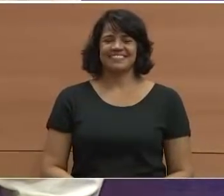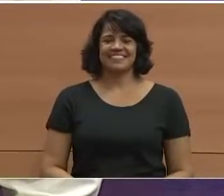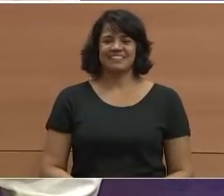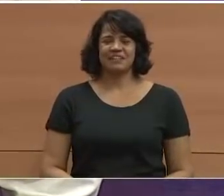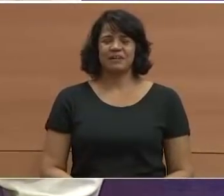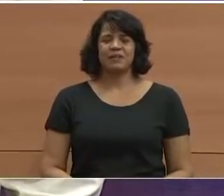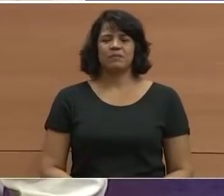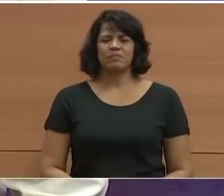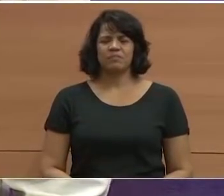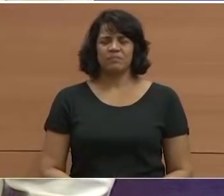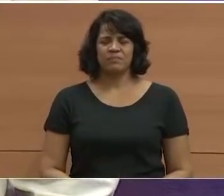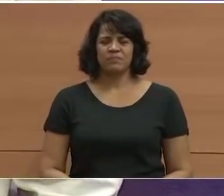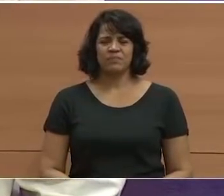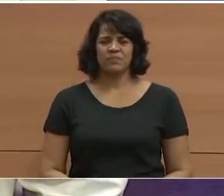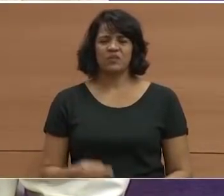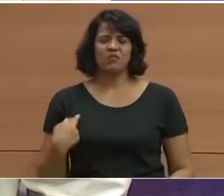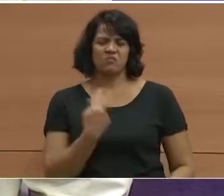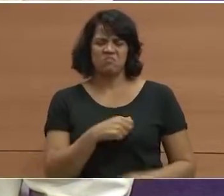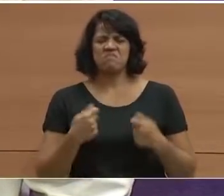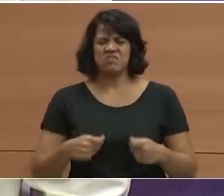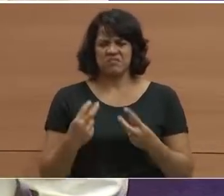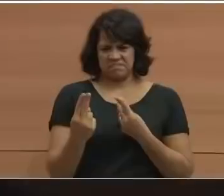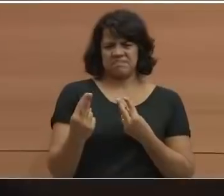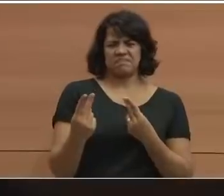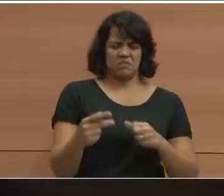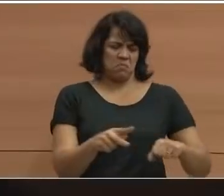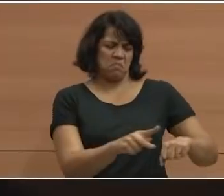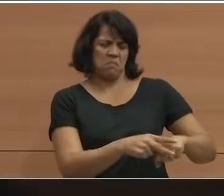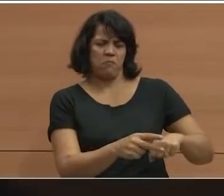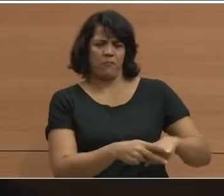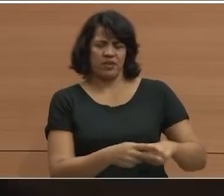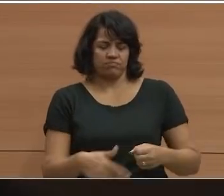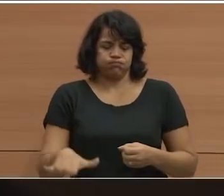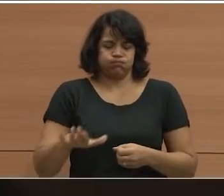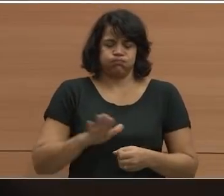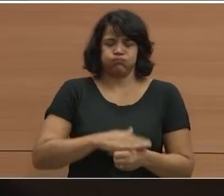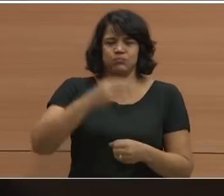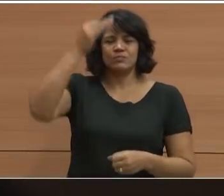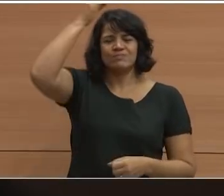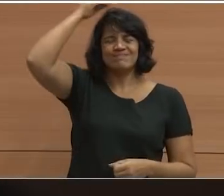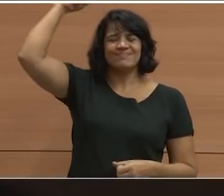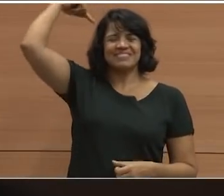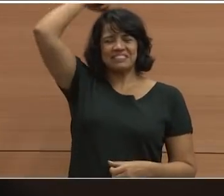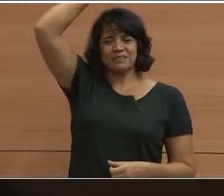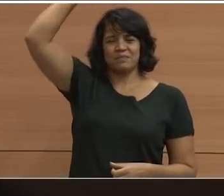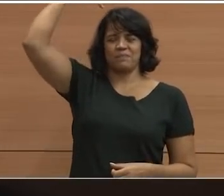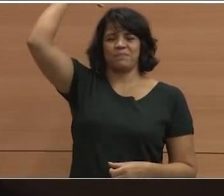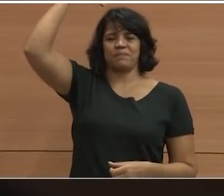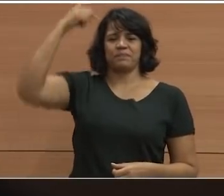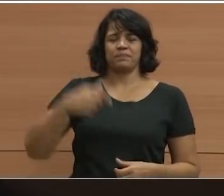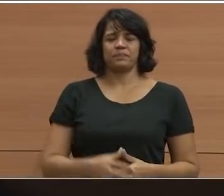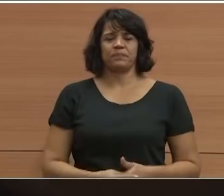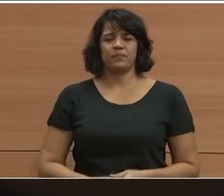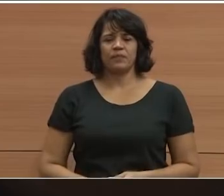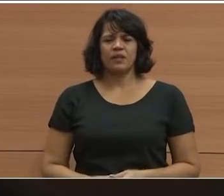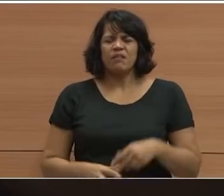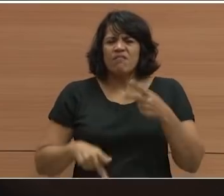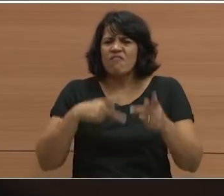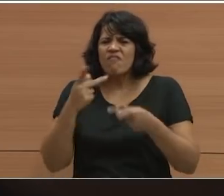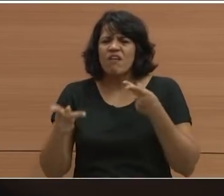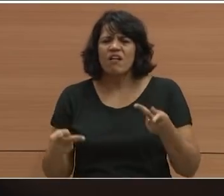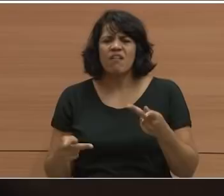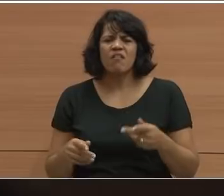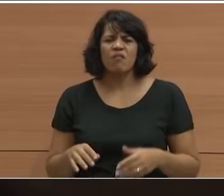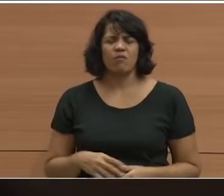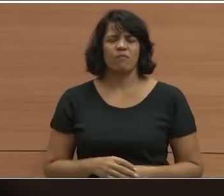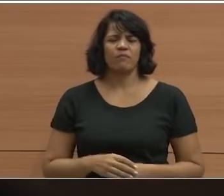Isso aí, tem que fazer isso. Pedro, cheio do Espírito Santo, lhes disse: a autoridade do povo e anciãos, visto que